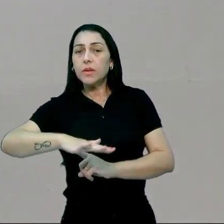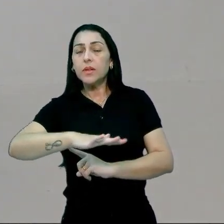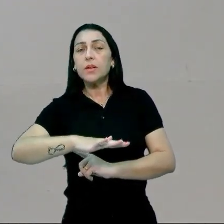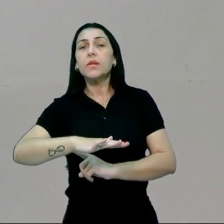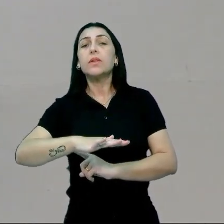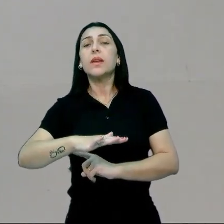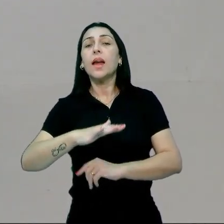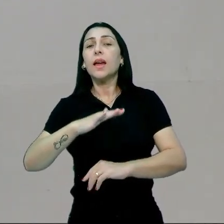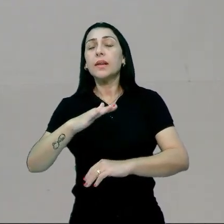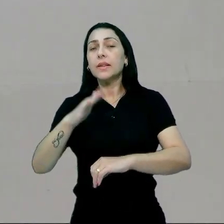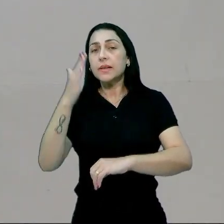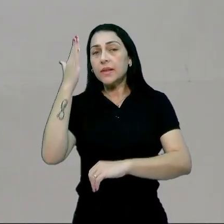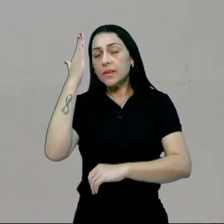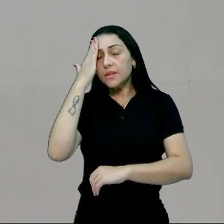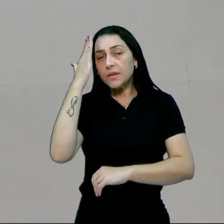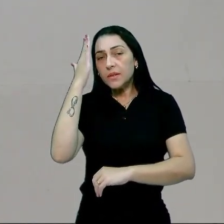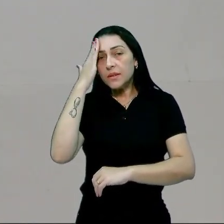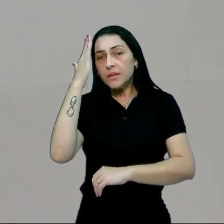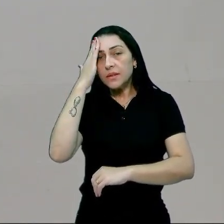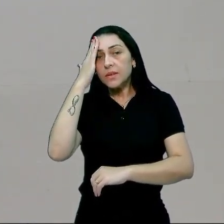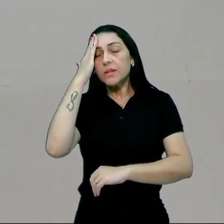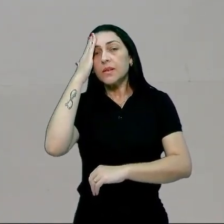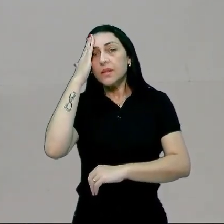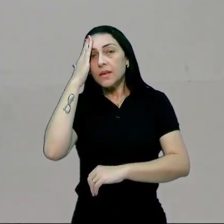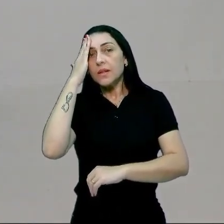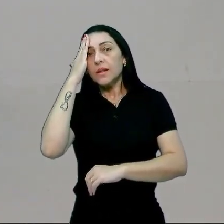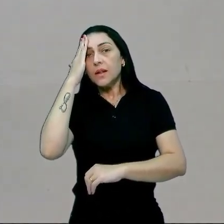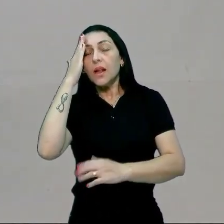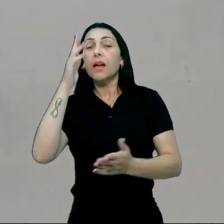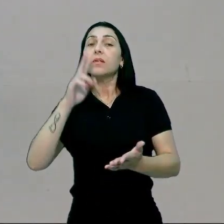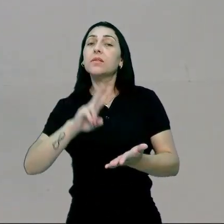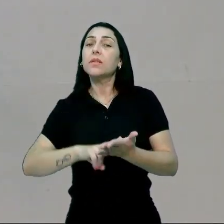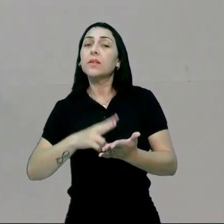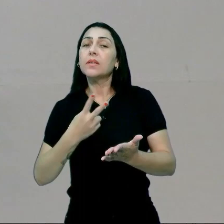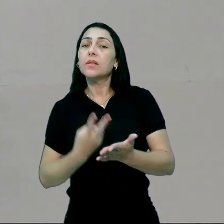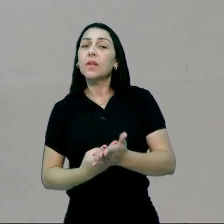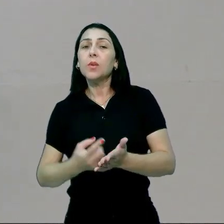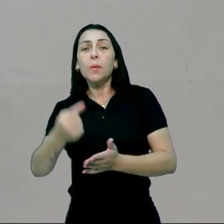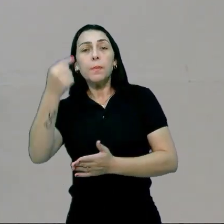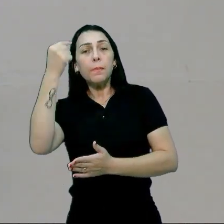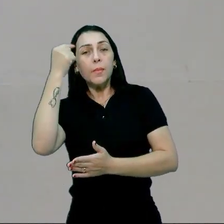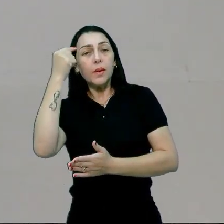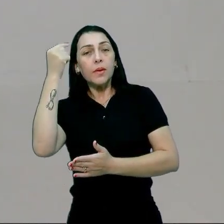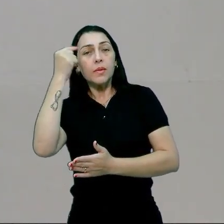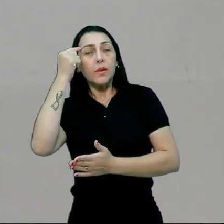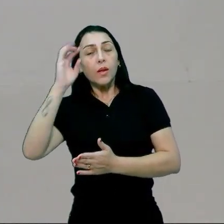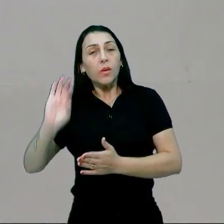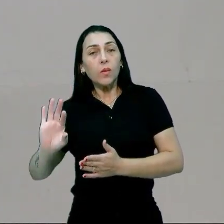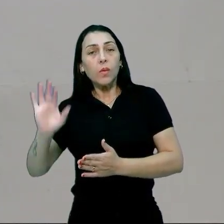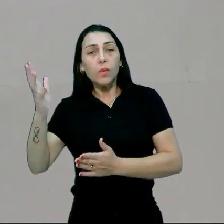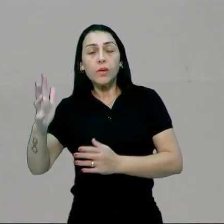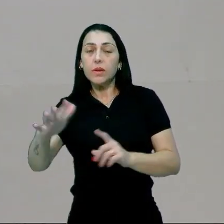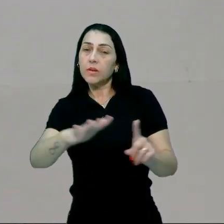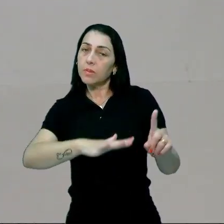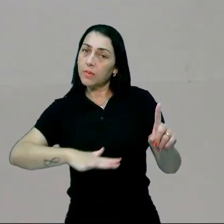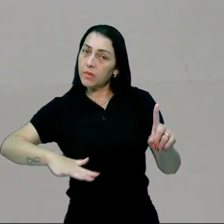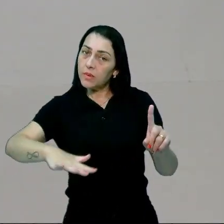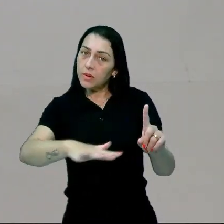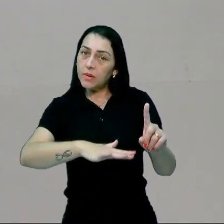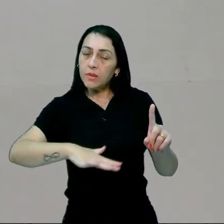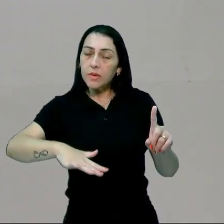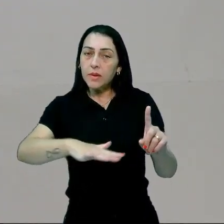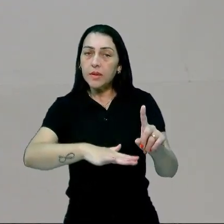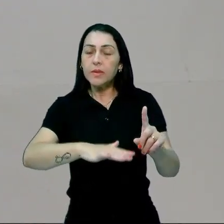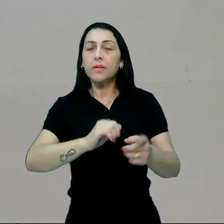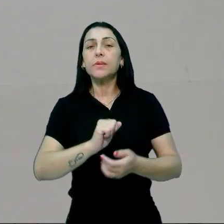é entendida, ela é interpretada na ótica dos fenômenos sociais ou dos